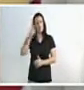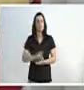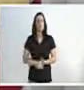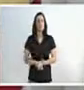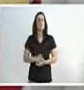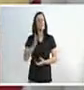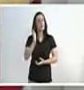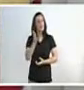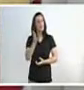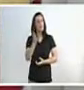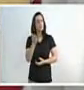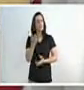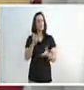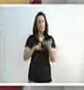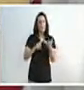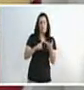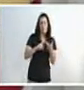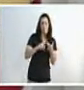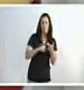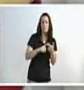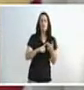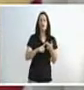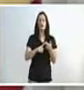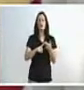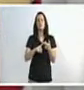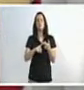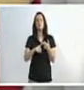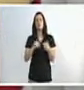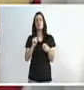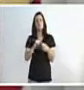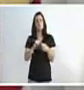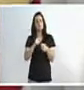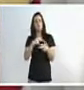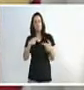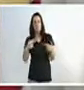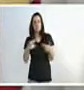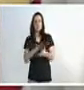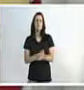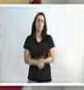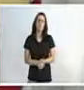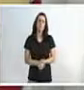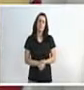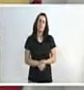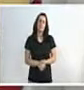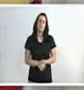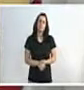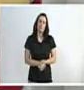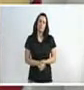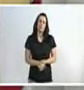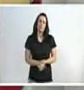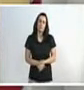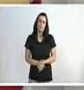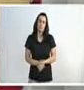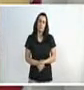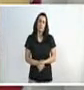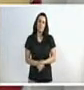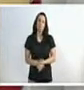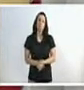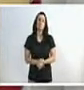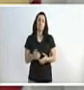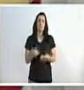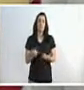já tomaram algumas medidas, acho que são medidas importantes, medidas que levam em conta, de fato, talvez aí poder